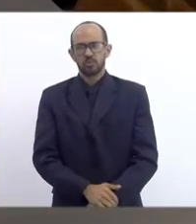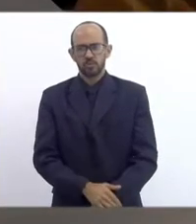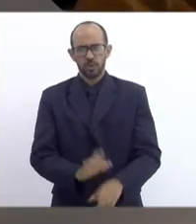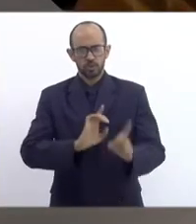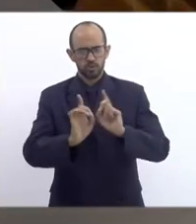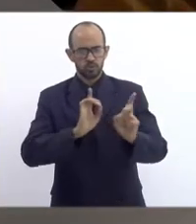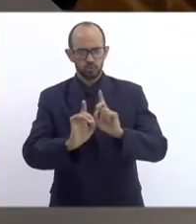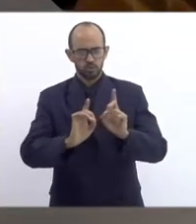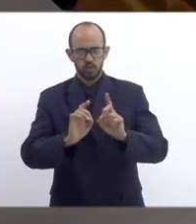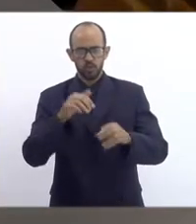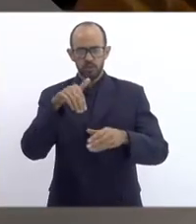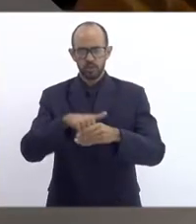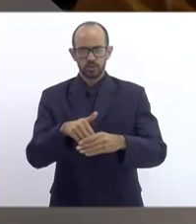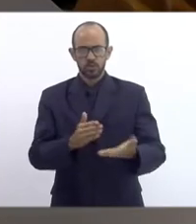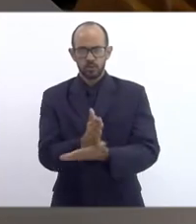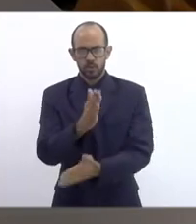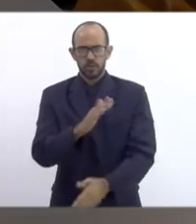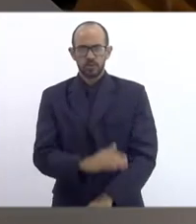em votação, aprovado.